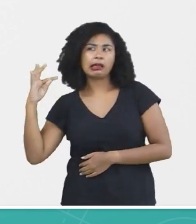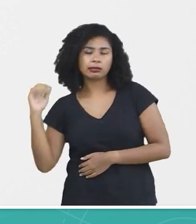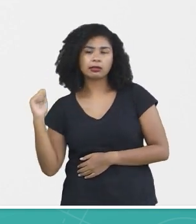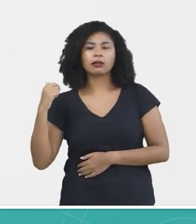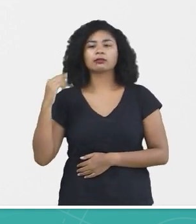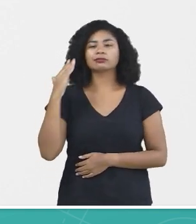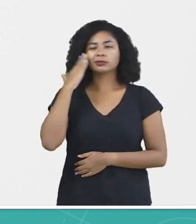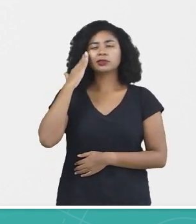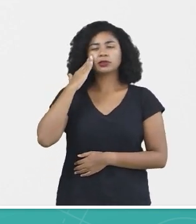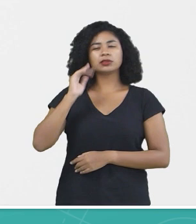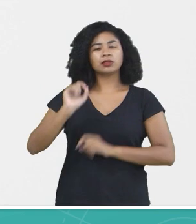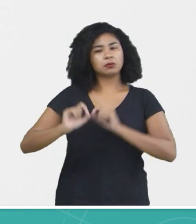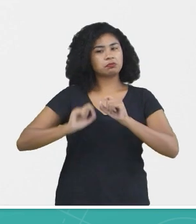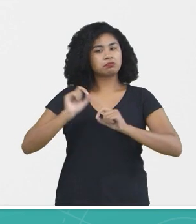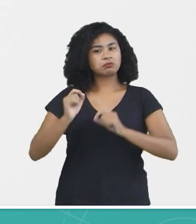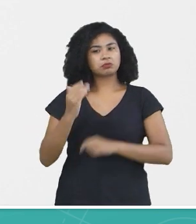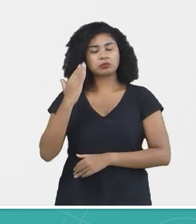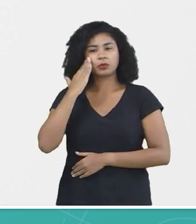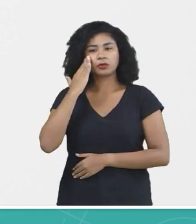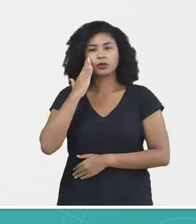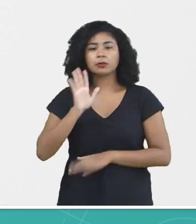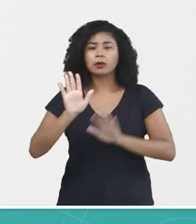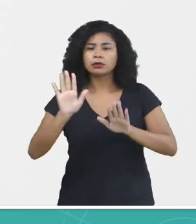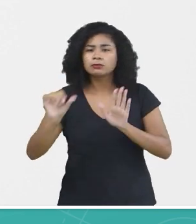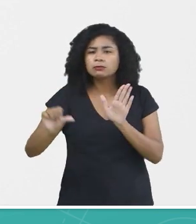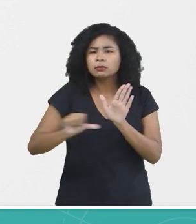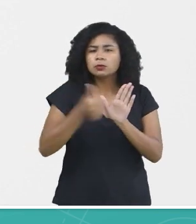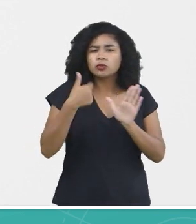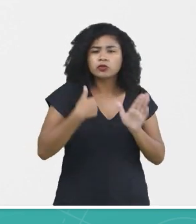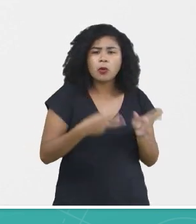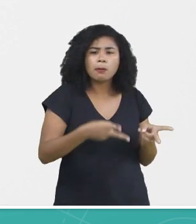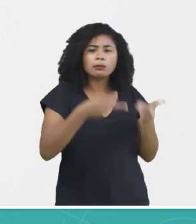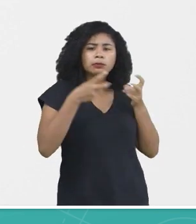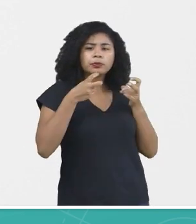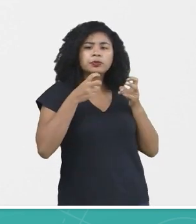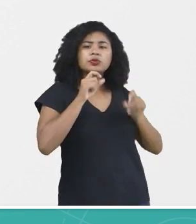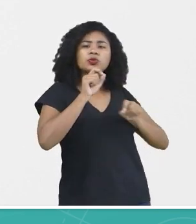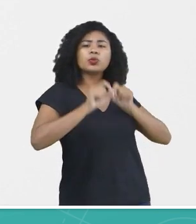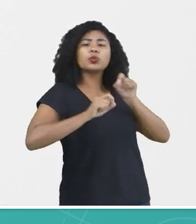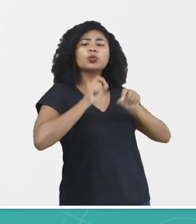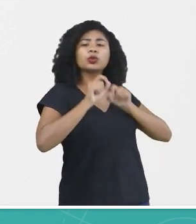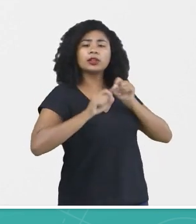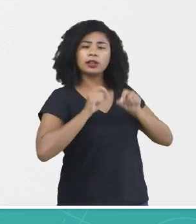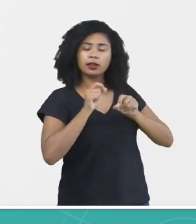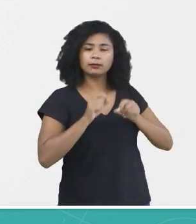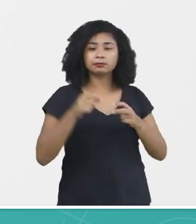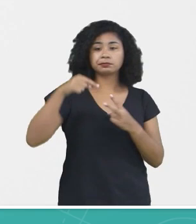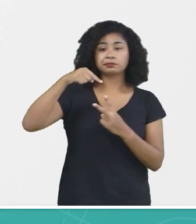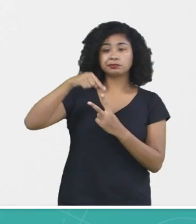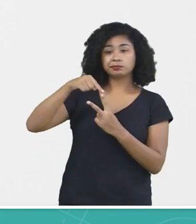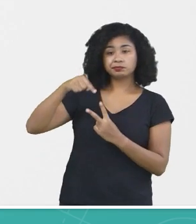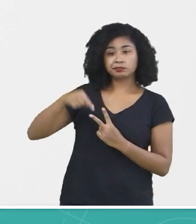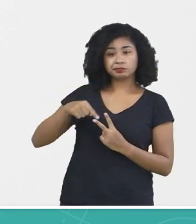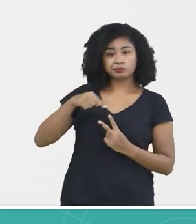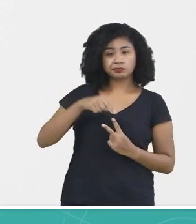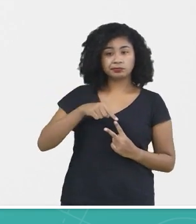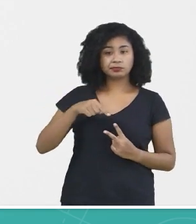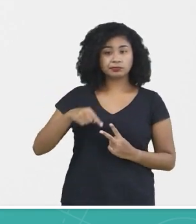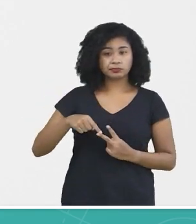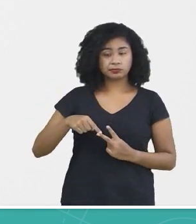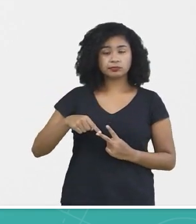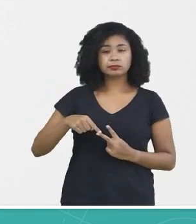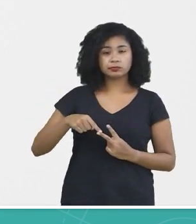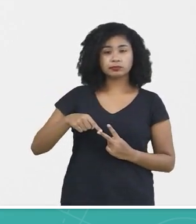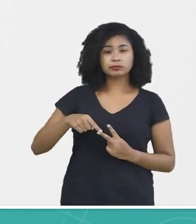verificar duas coisas. Primeiro, olha aqui, ó, duas coisinhas. Primeiro, se essas retas